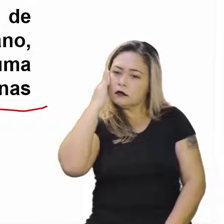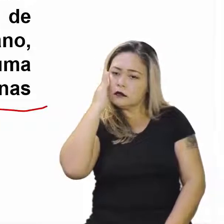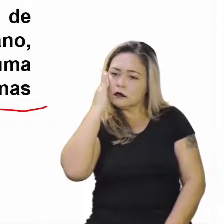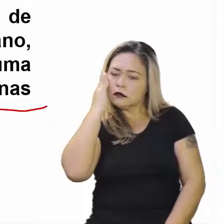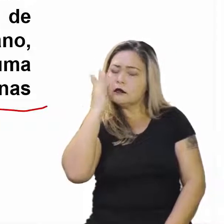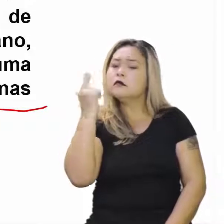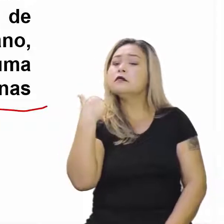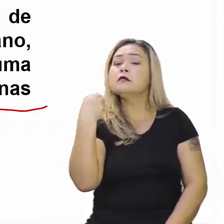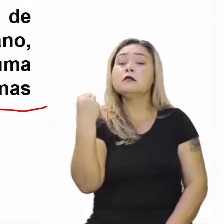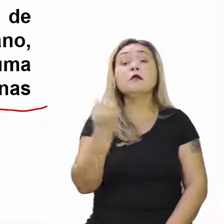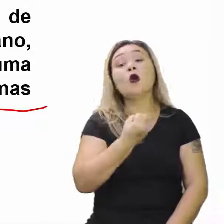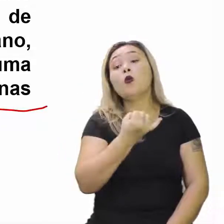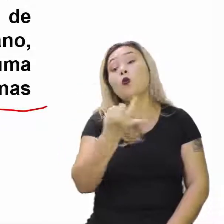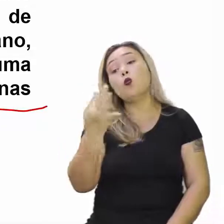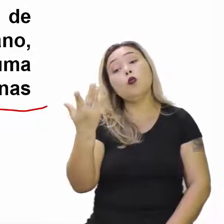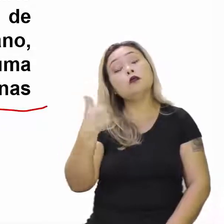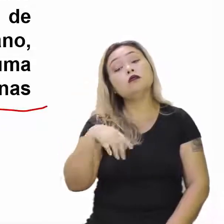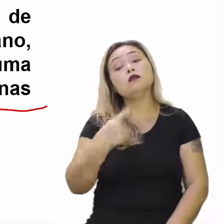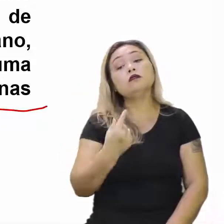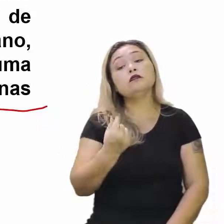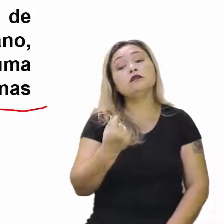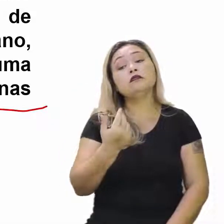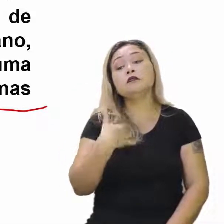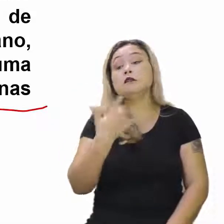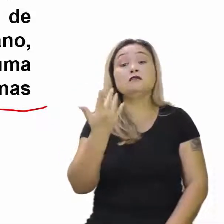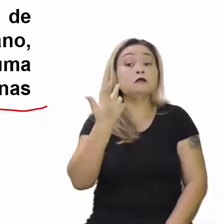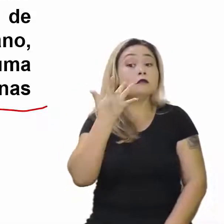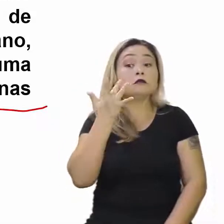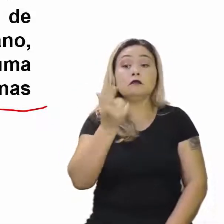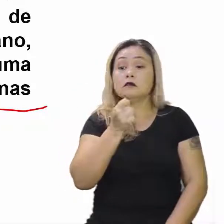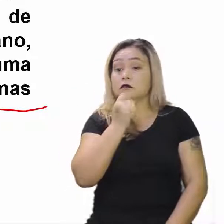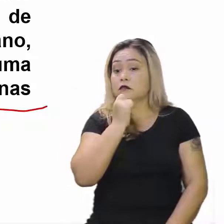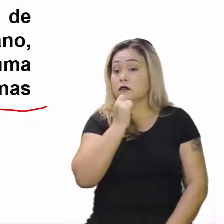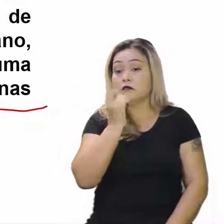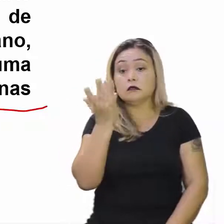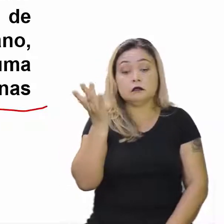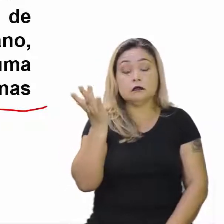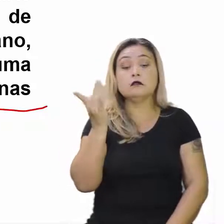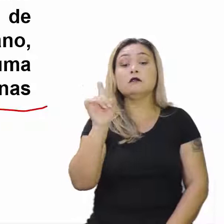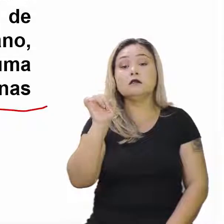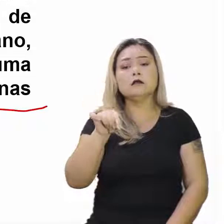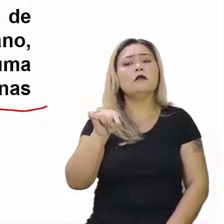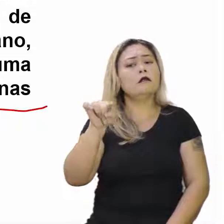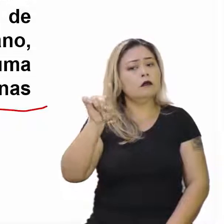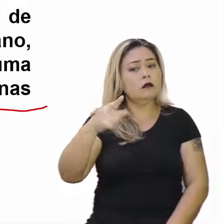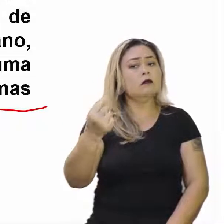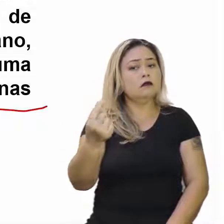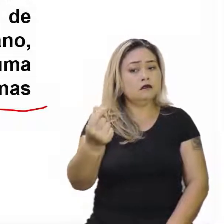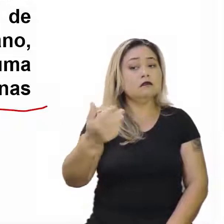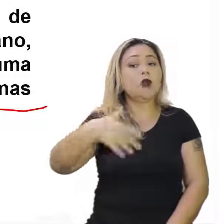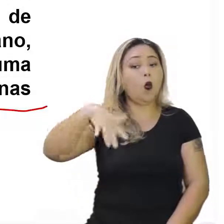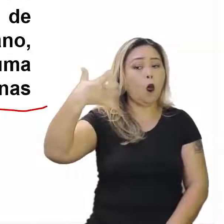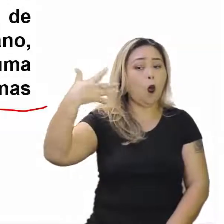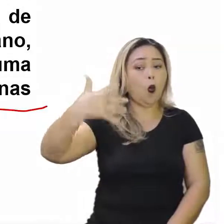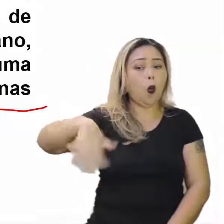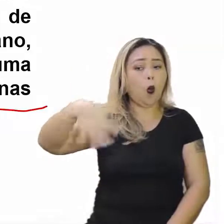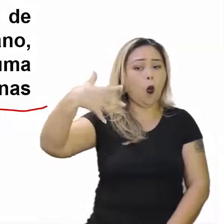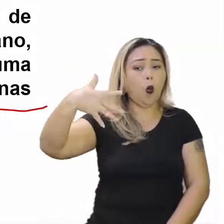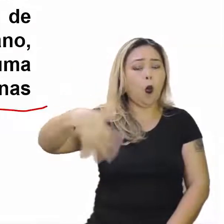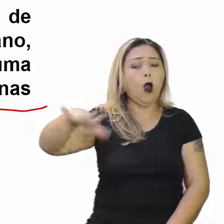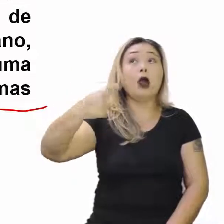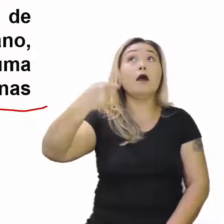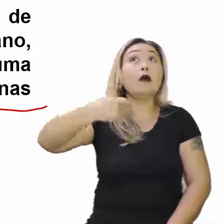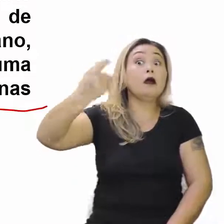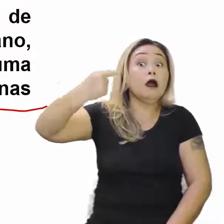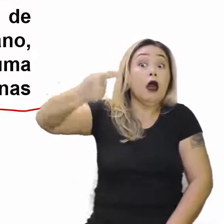Vocês têm noção de quanto vale isso? Eu não tenho noção. Eu só sei que é dinheiro pra caramba. Imagine